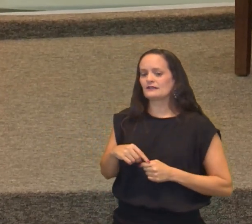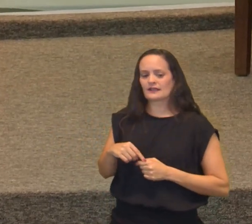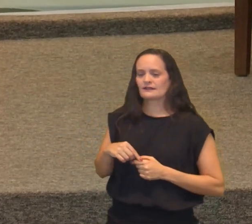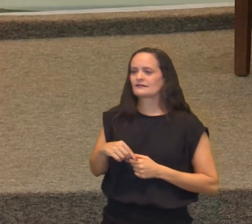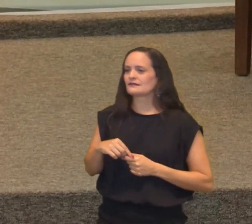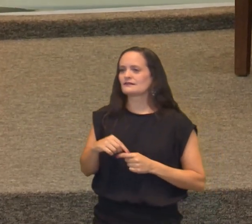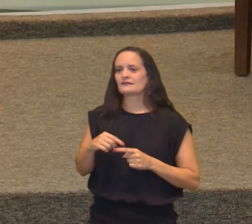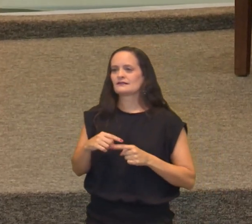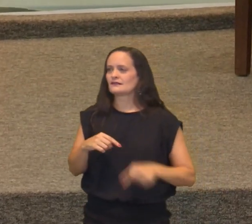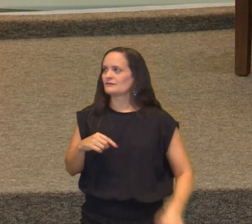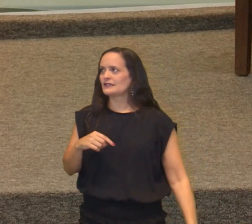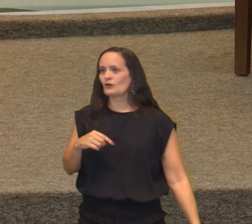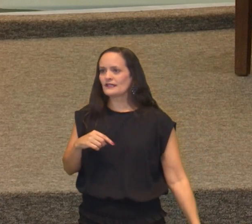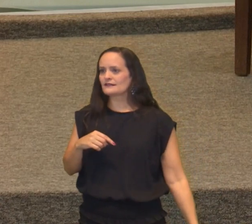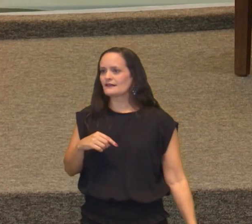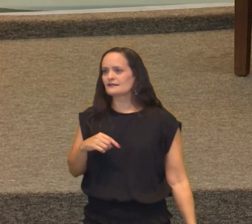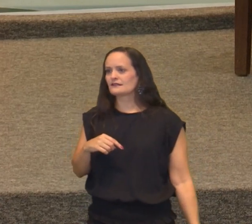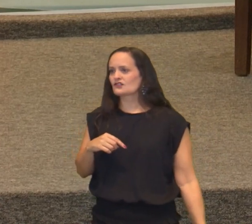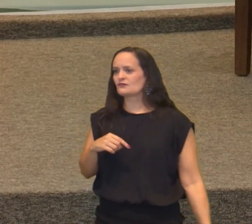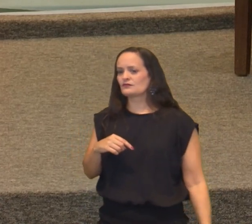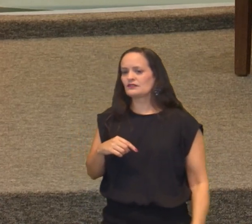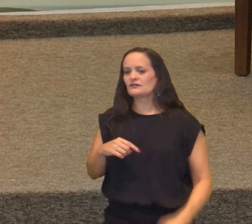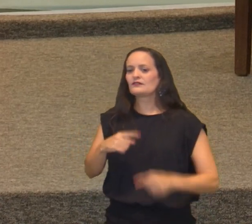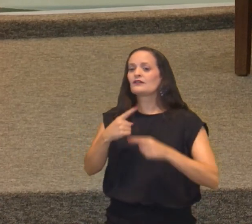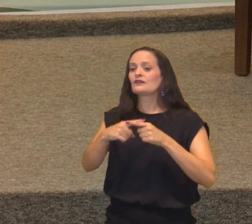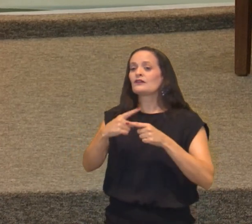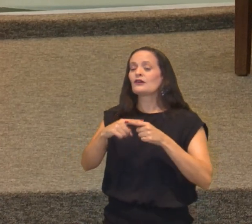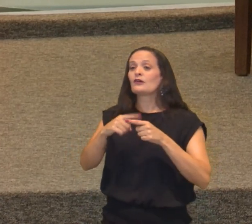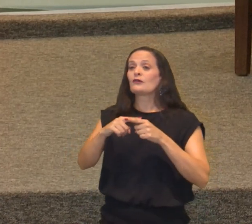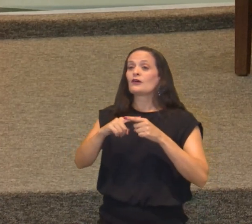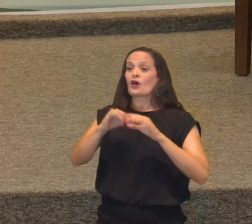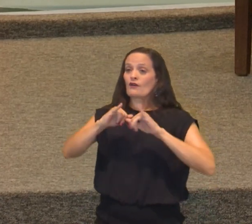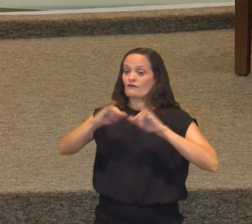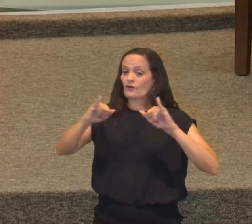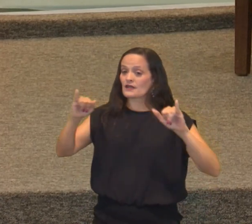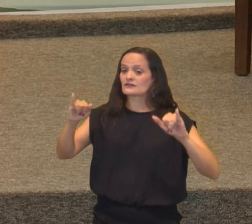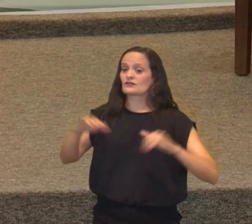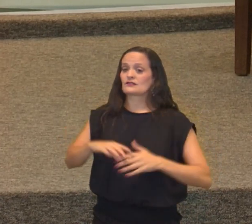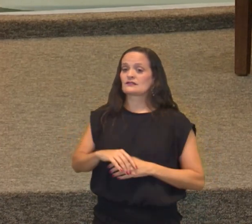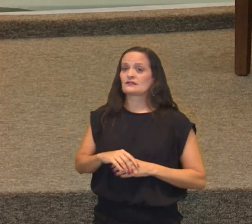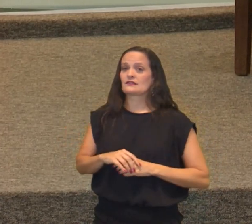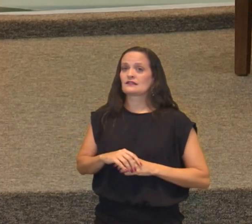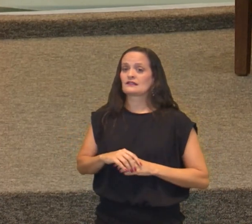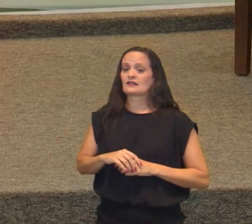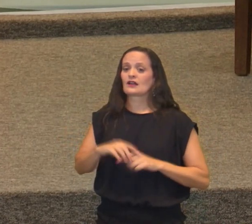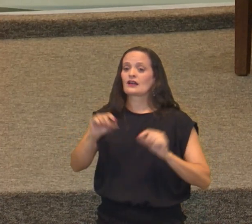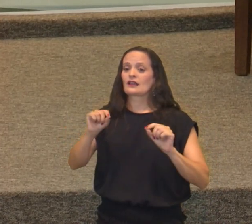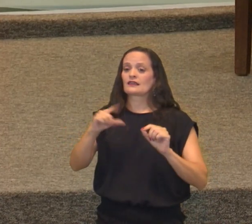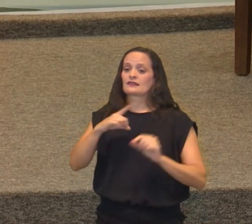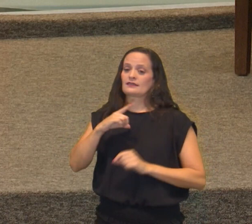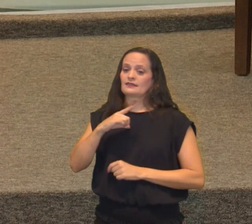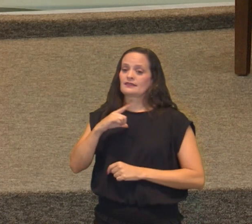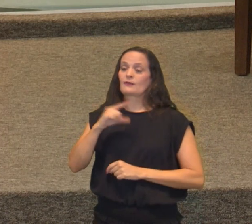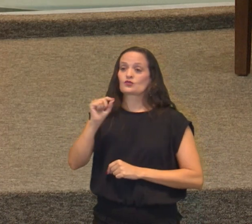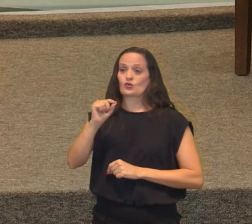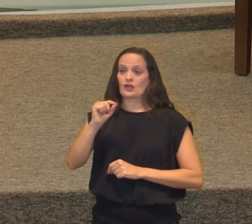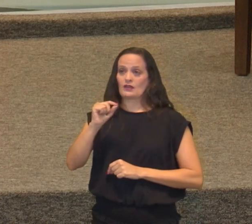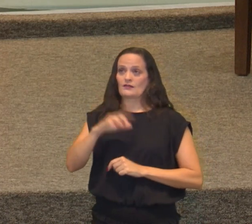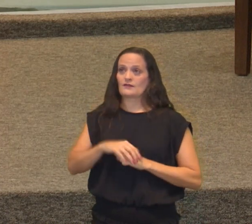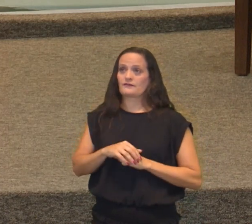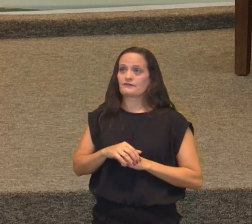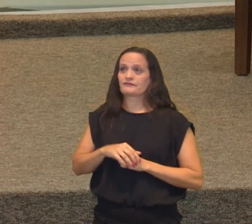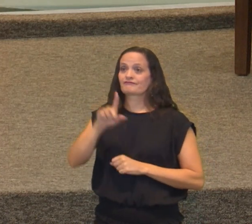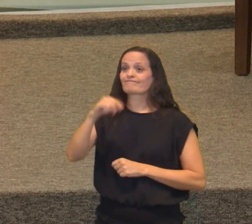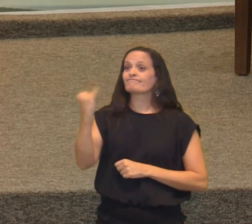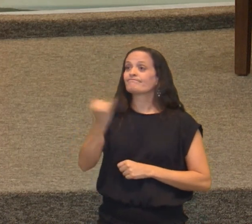para o próximo domingo, este almoço foi transferido para o mês de outubro. E o segundo e último comunicado é muito